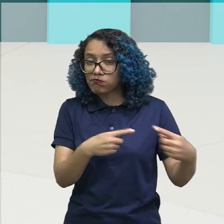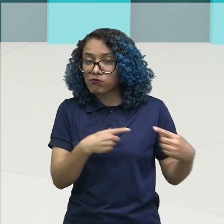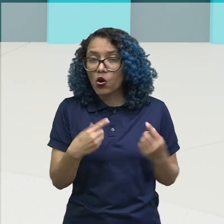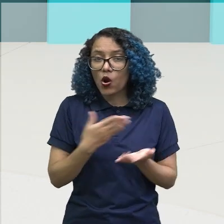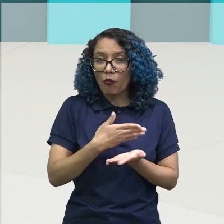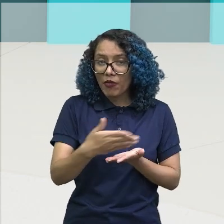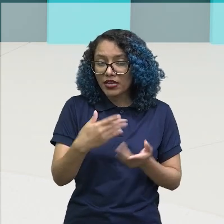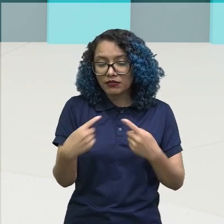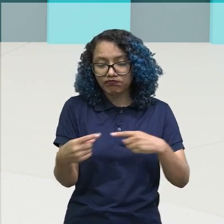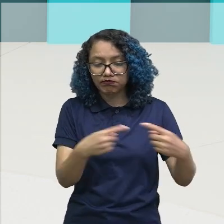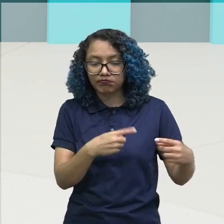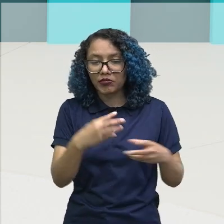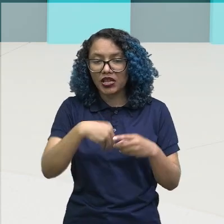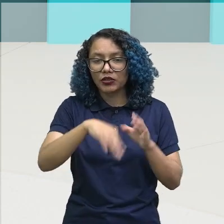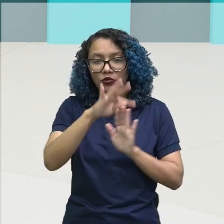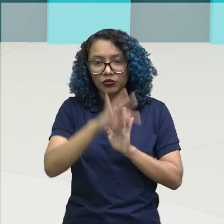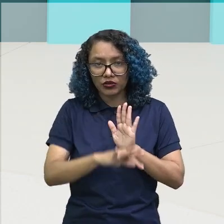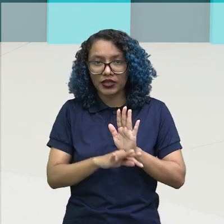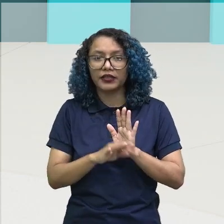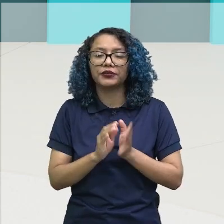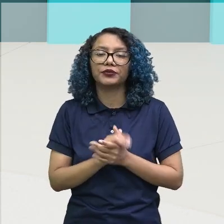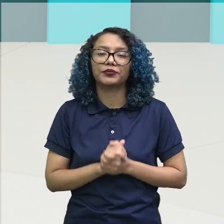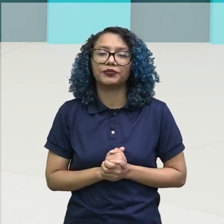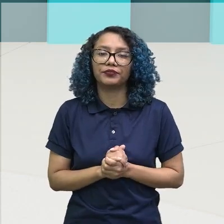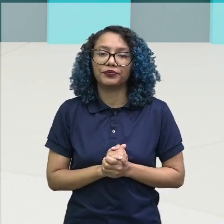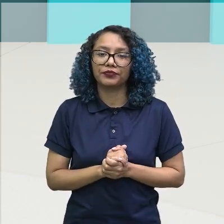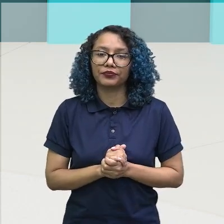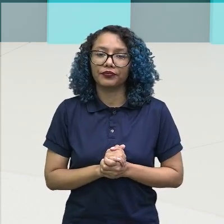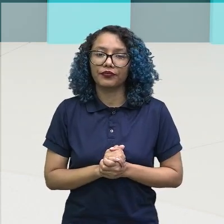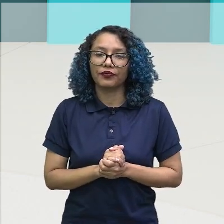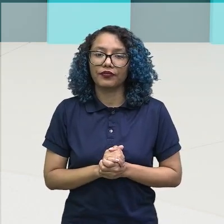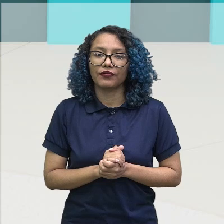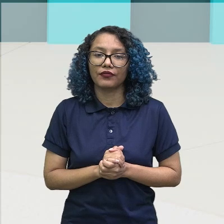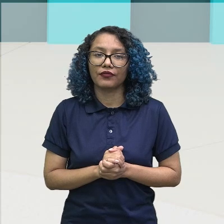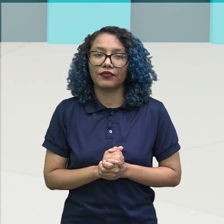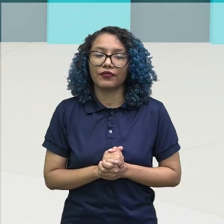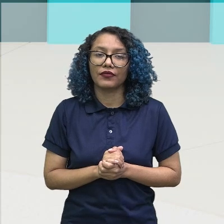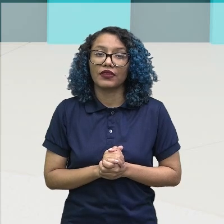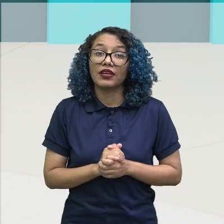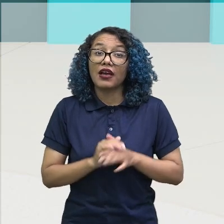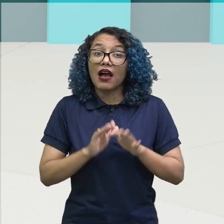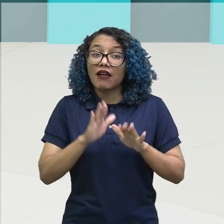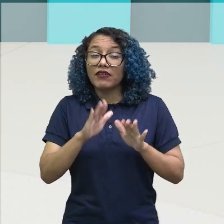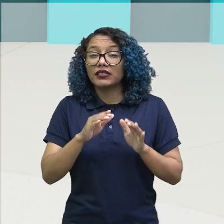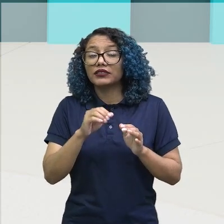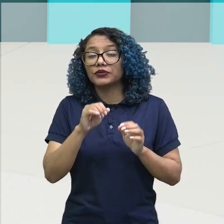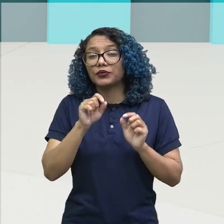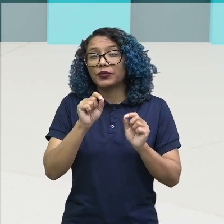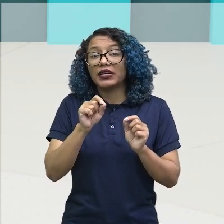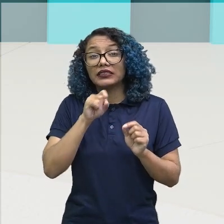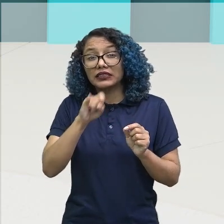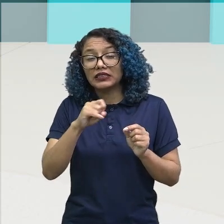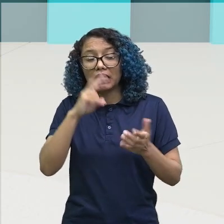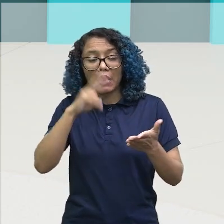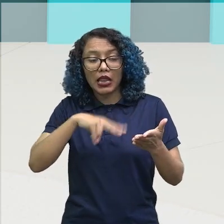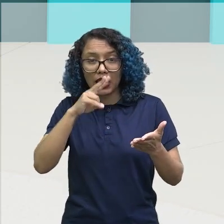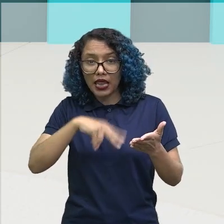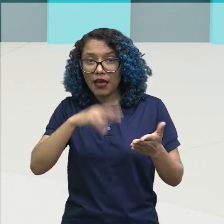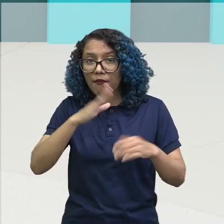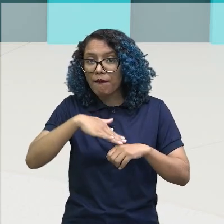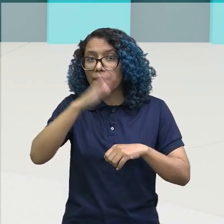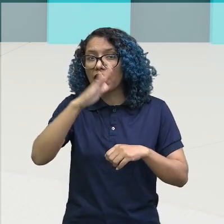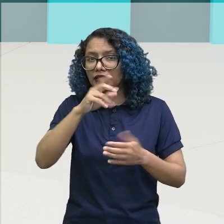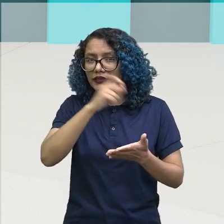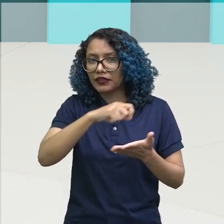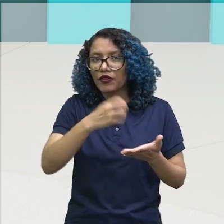de ideias relacionadas a isso. Existe um imaginário em que a pessoa que muito lê, escreve muito bem. E